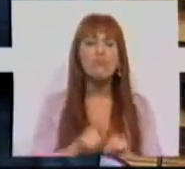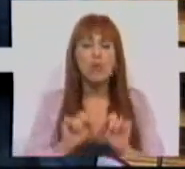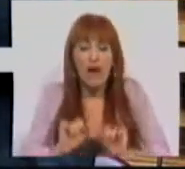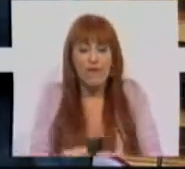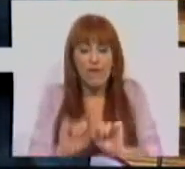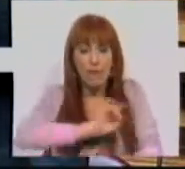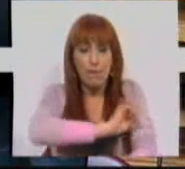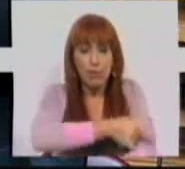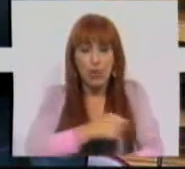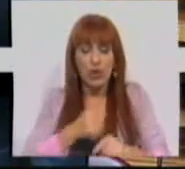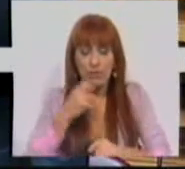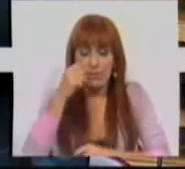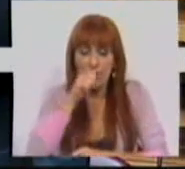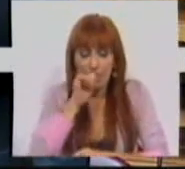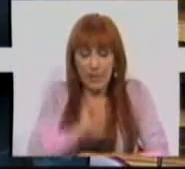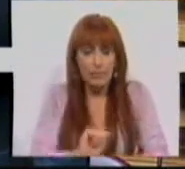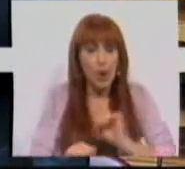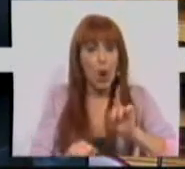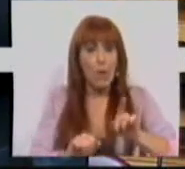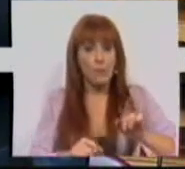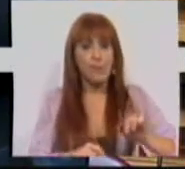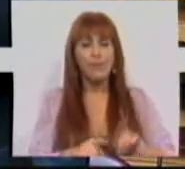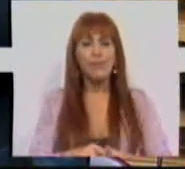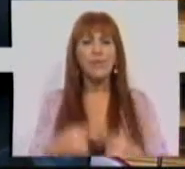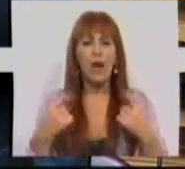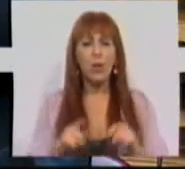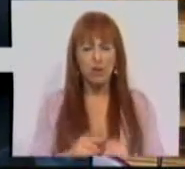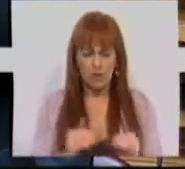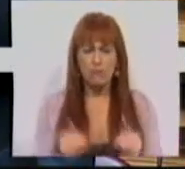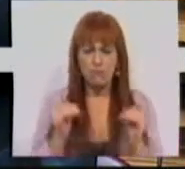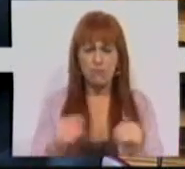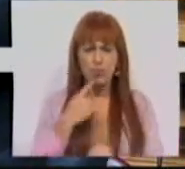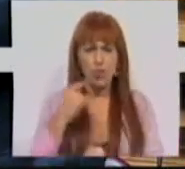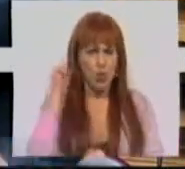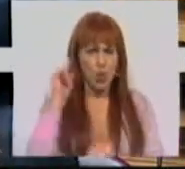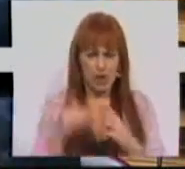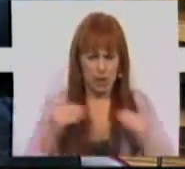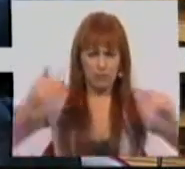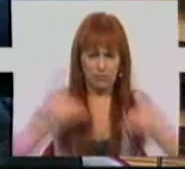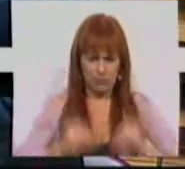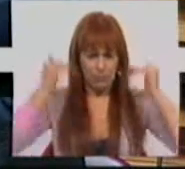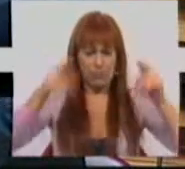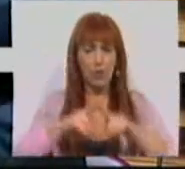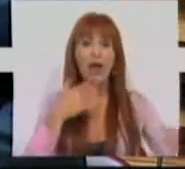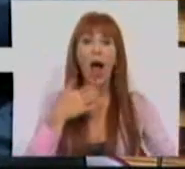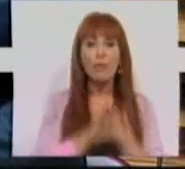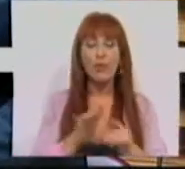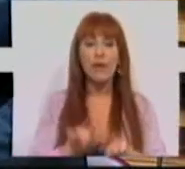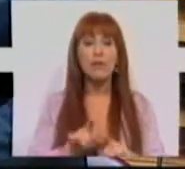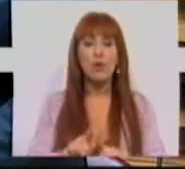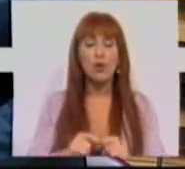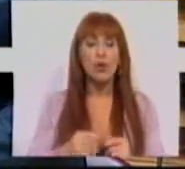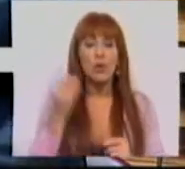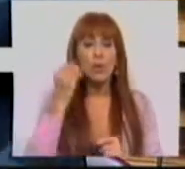seu potencial hídrico. Ou seja, haverá um salto qualitativo em termos de aproveitamento